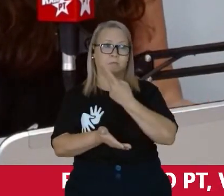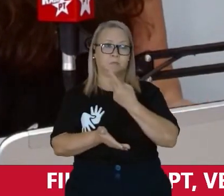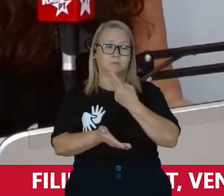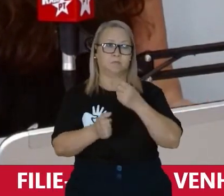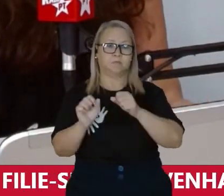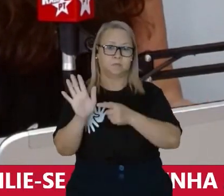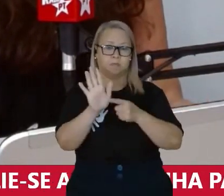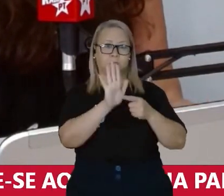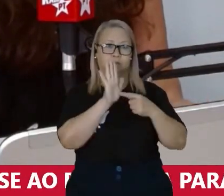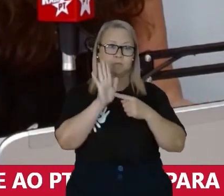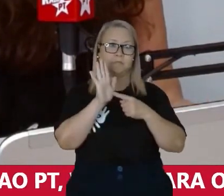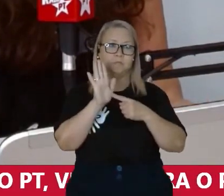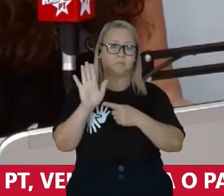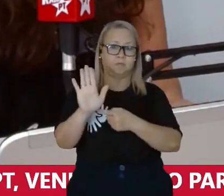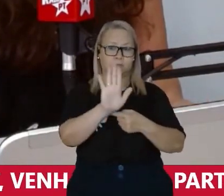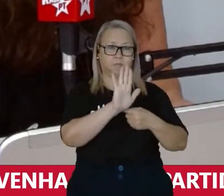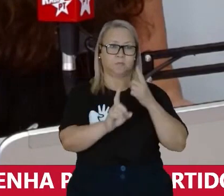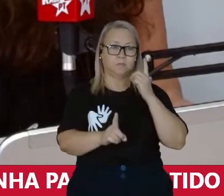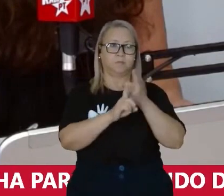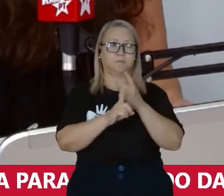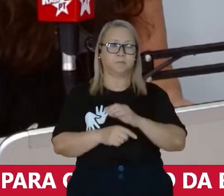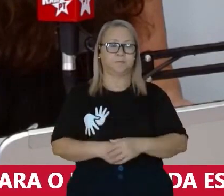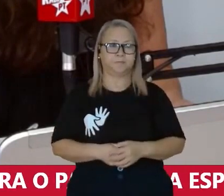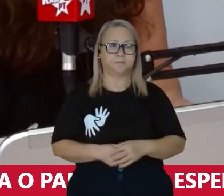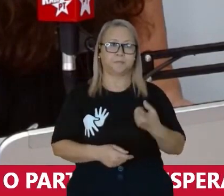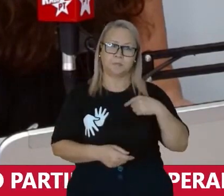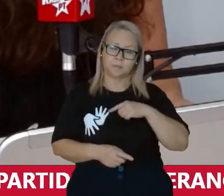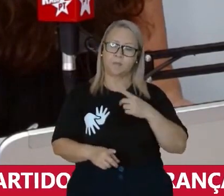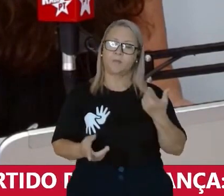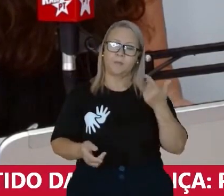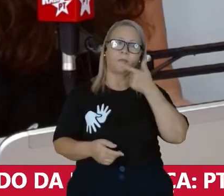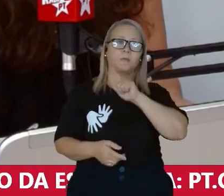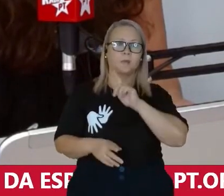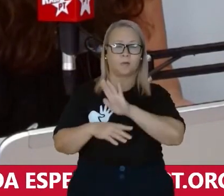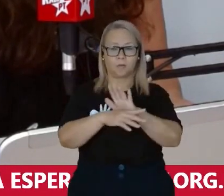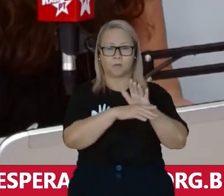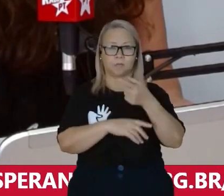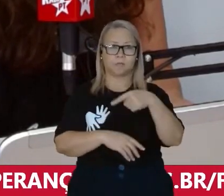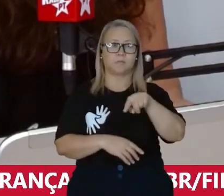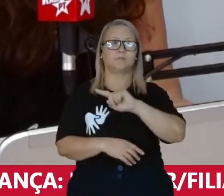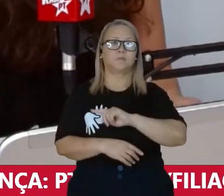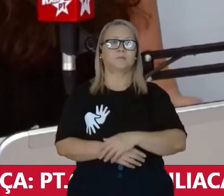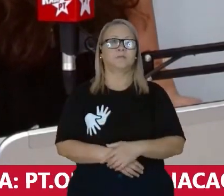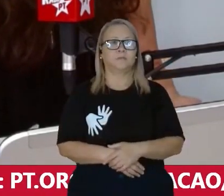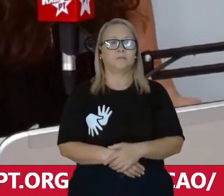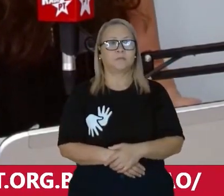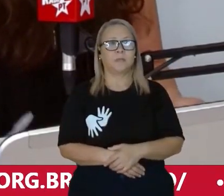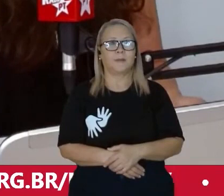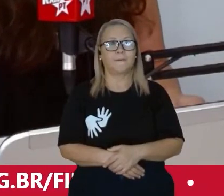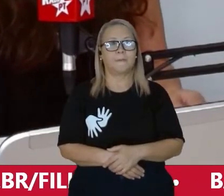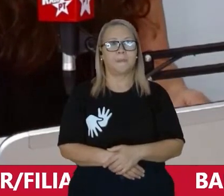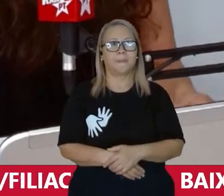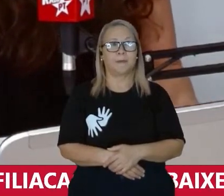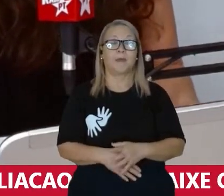tona. E a gente, em certa medida, acho que a gente conseguiu contribuir bem com isso. Certa medida